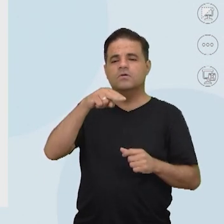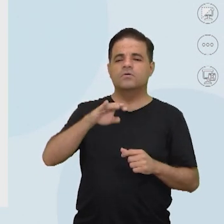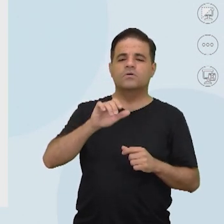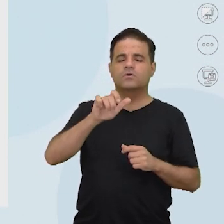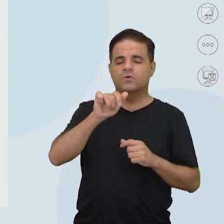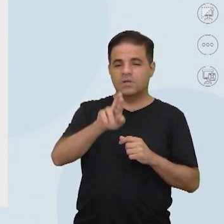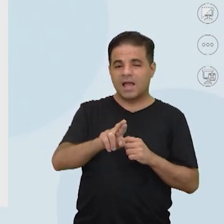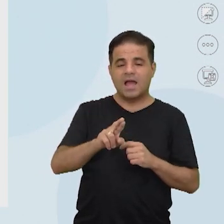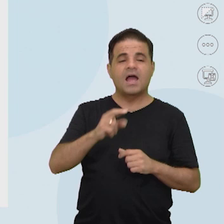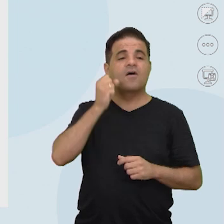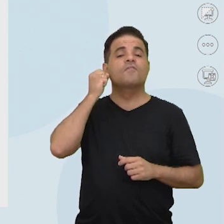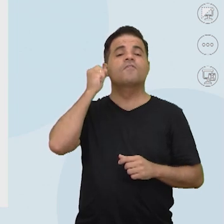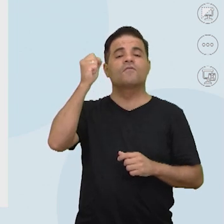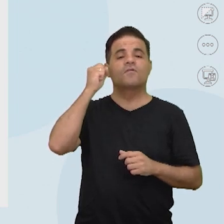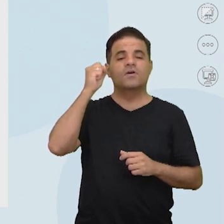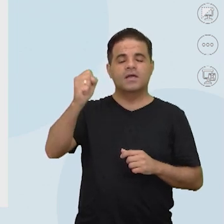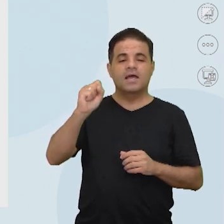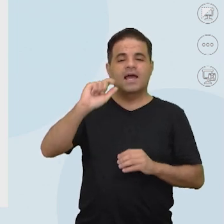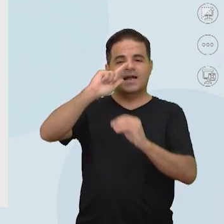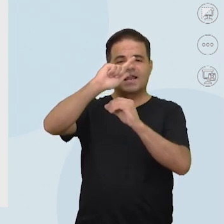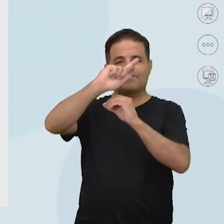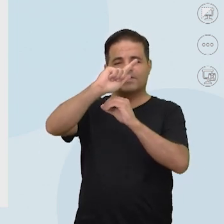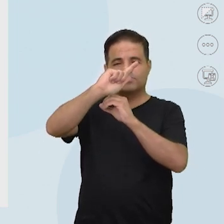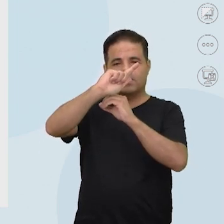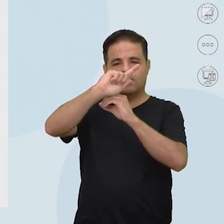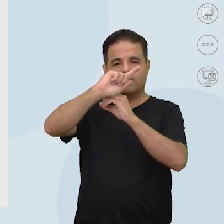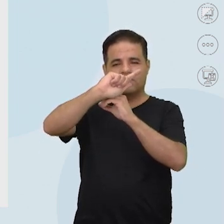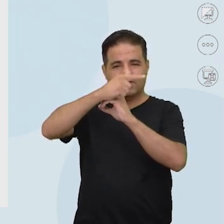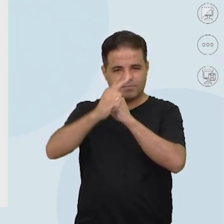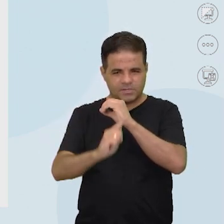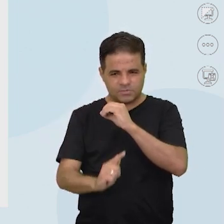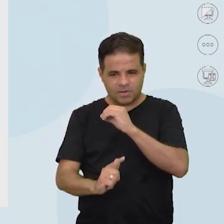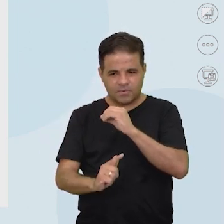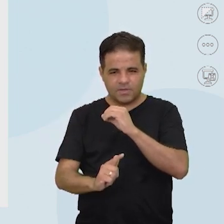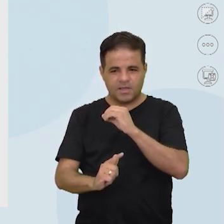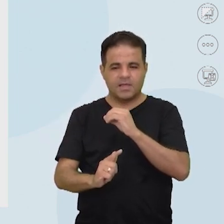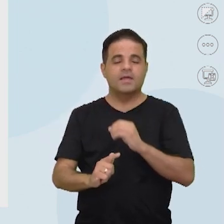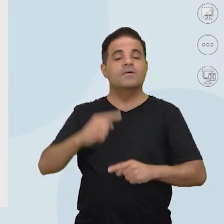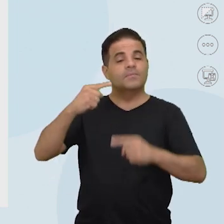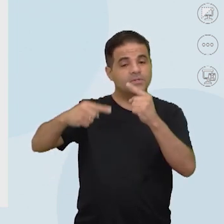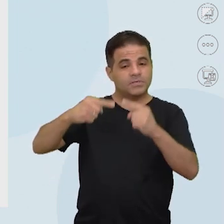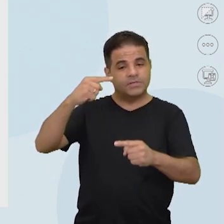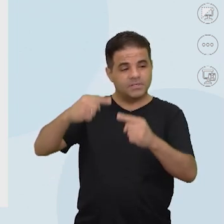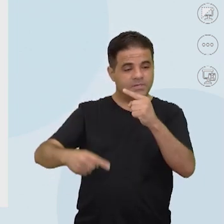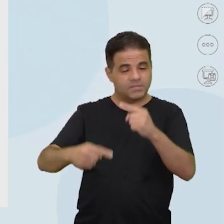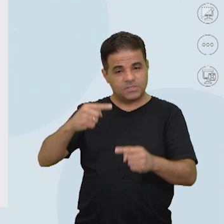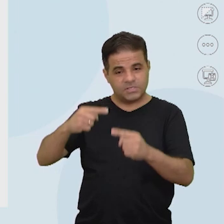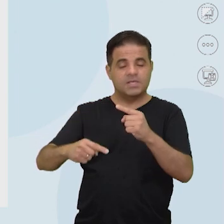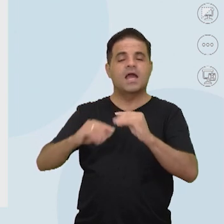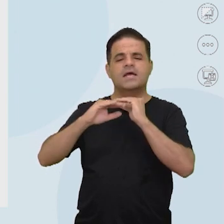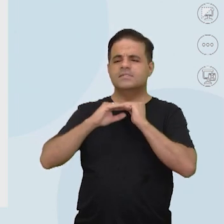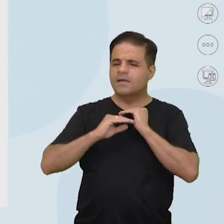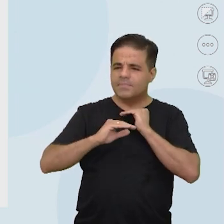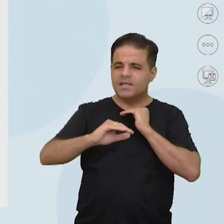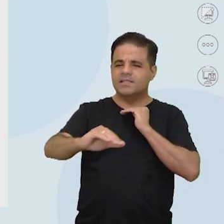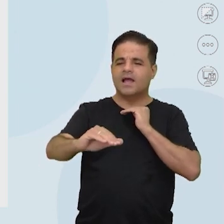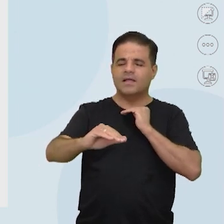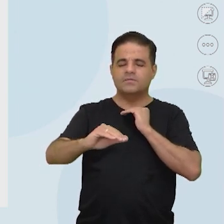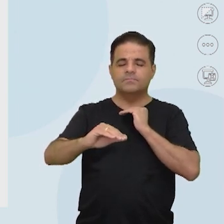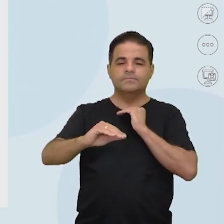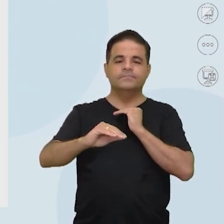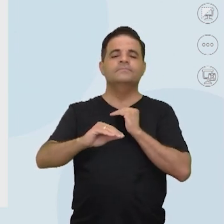fraca e a força gravitacional. Certo, pessoal? E aí, para discutir um pouquinho a questão da estabilidade